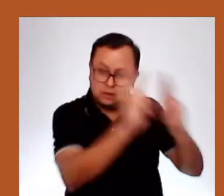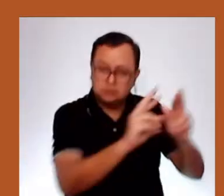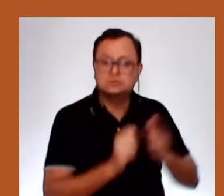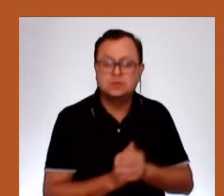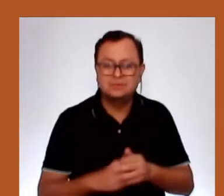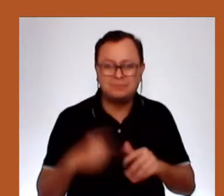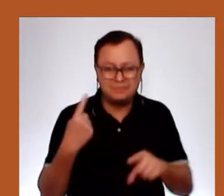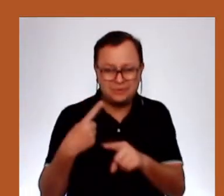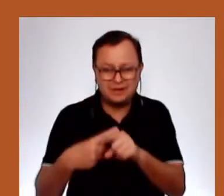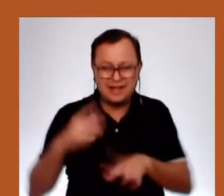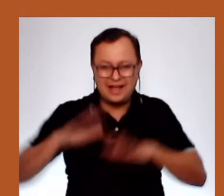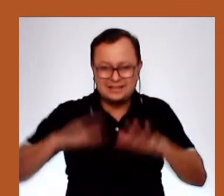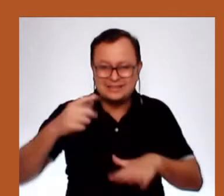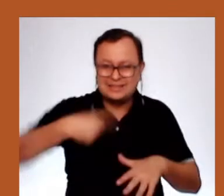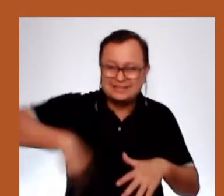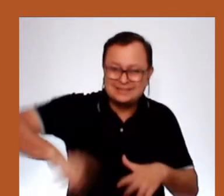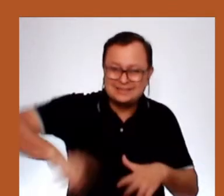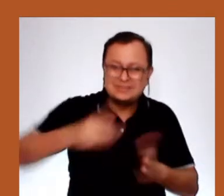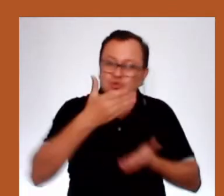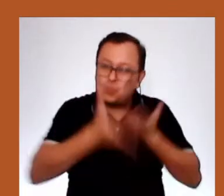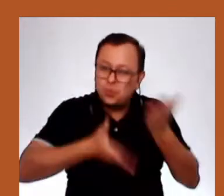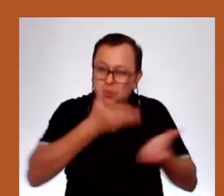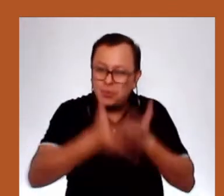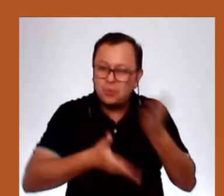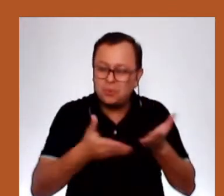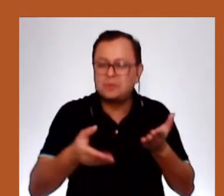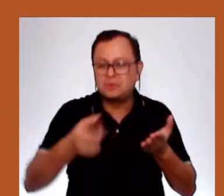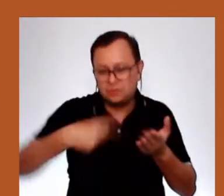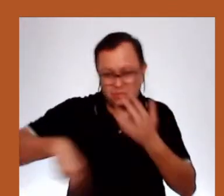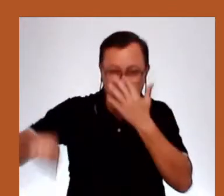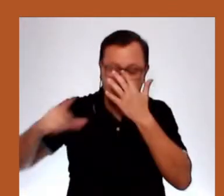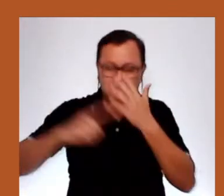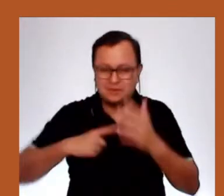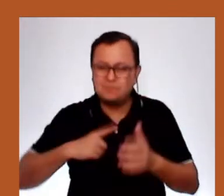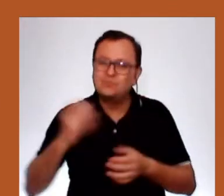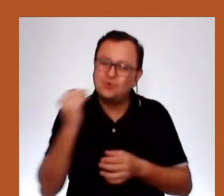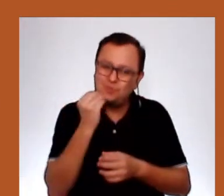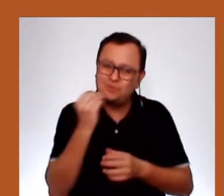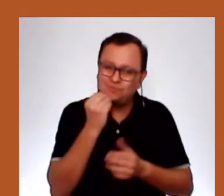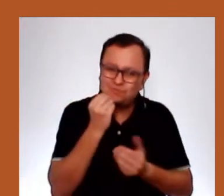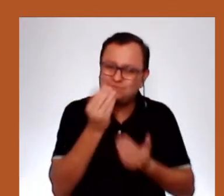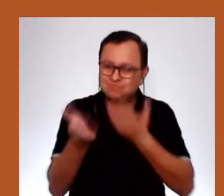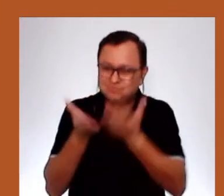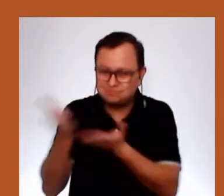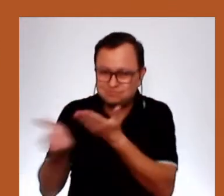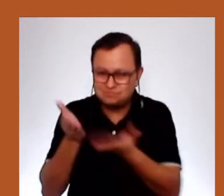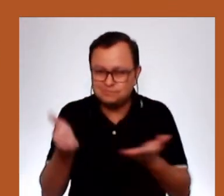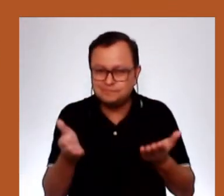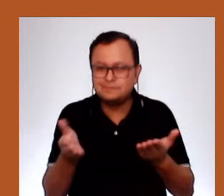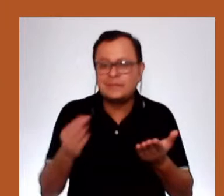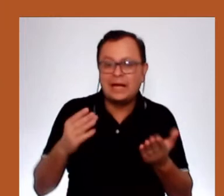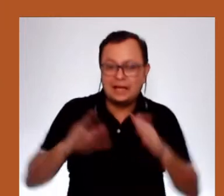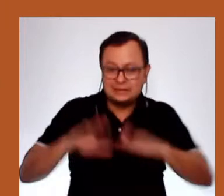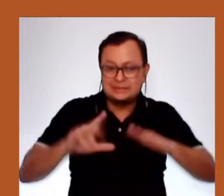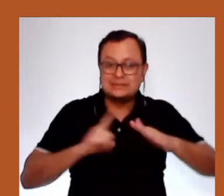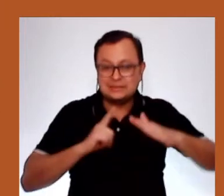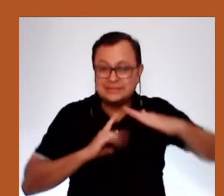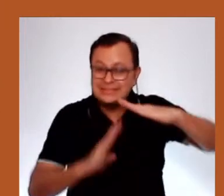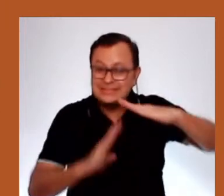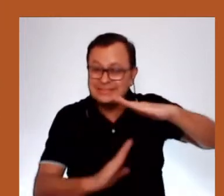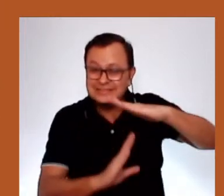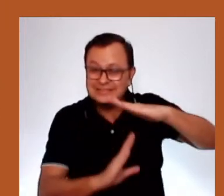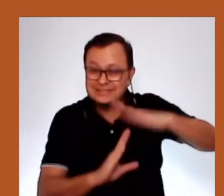né? E a gente tem sempre essa oportunidade, já tive vários, de fazer esse cuidado, esse limite, né? De você